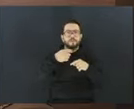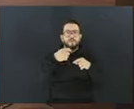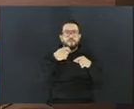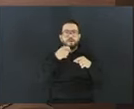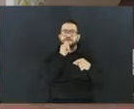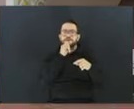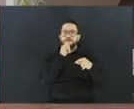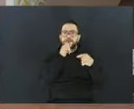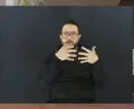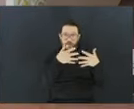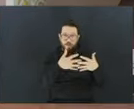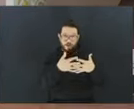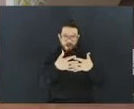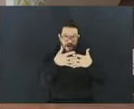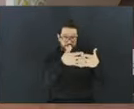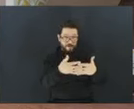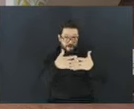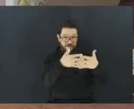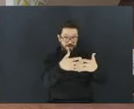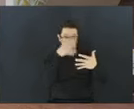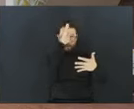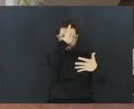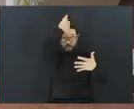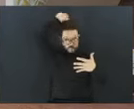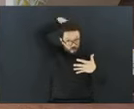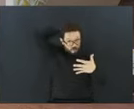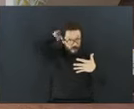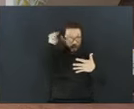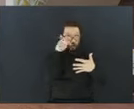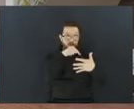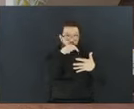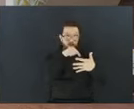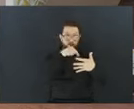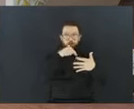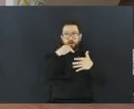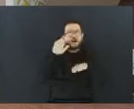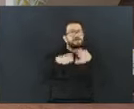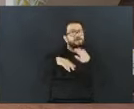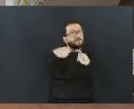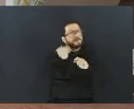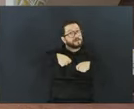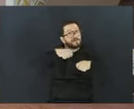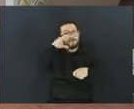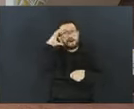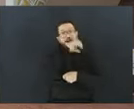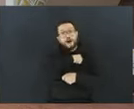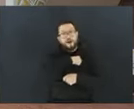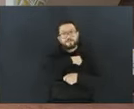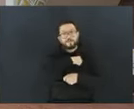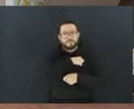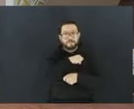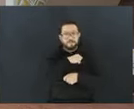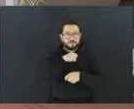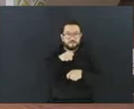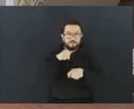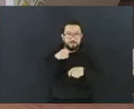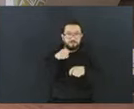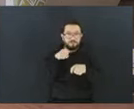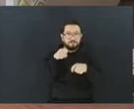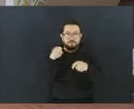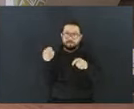gente precisa, né, dessa questão para a rapidez, para o atendimento, né, para poder chegar o quanto antes ao local, para a proteção da